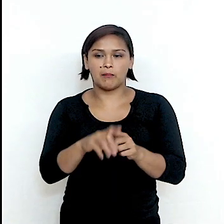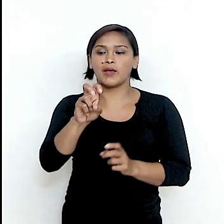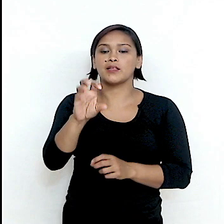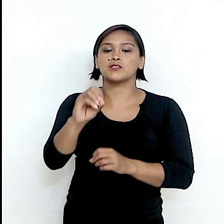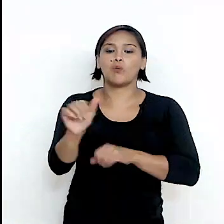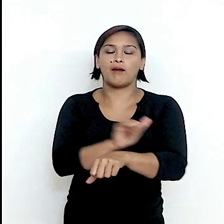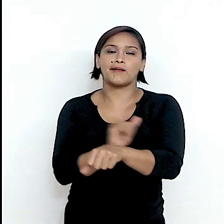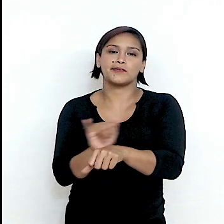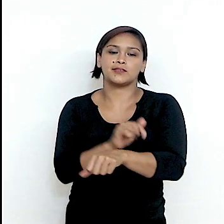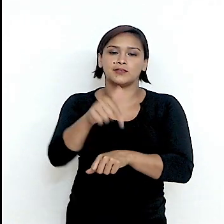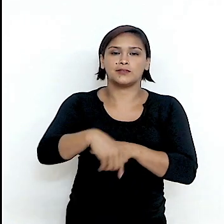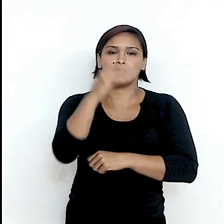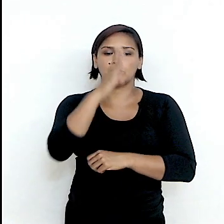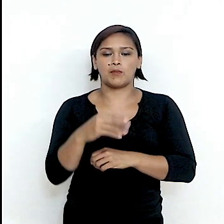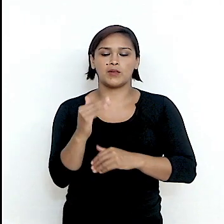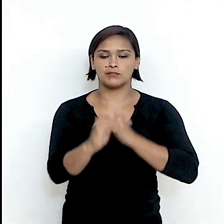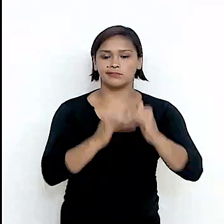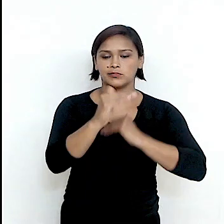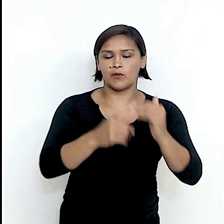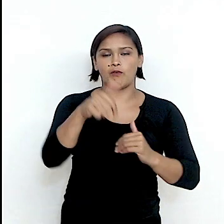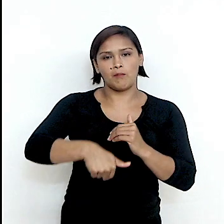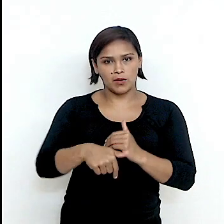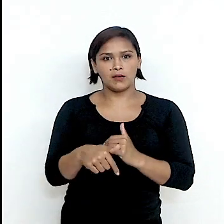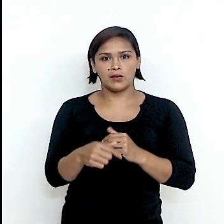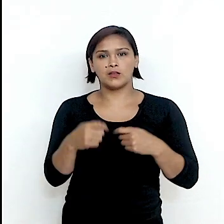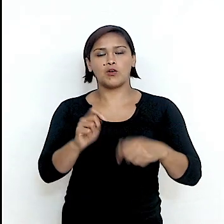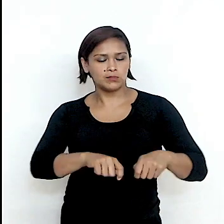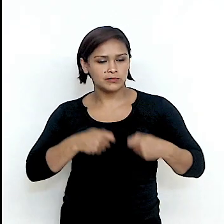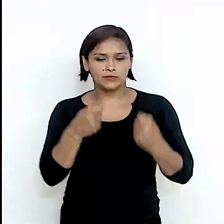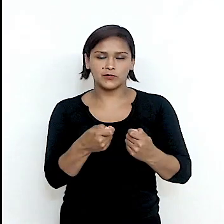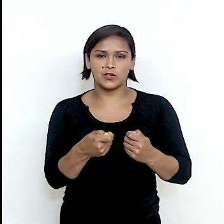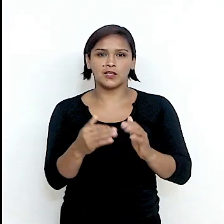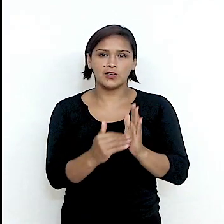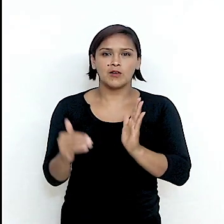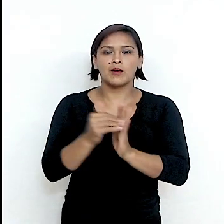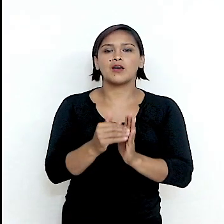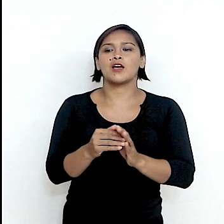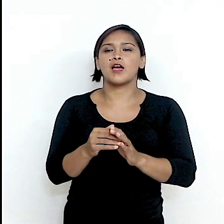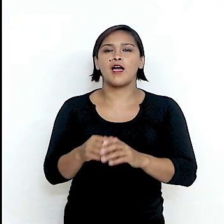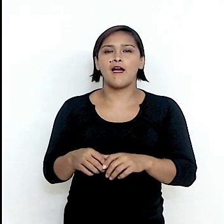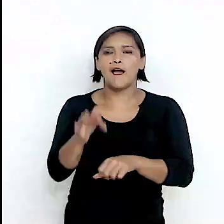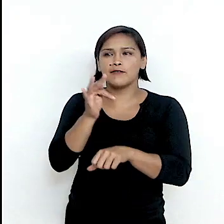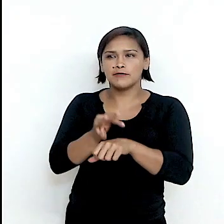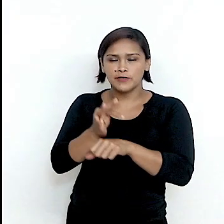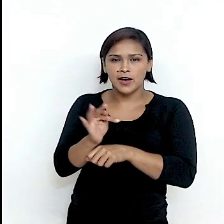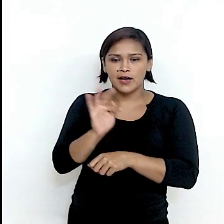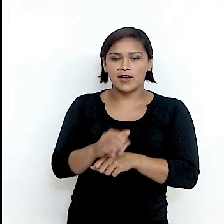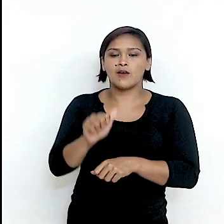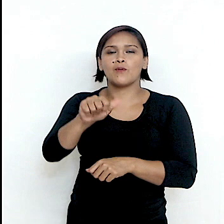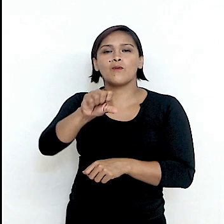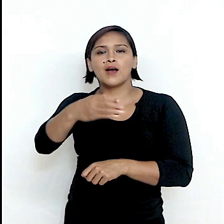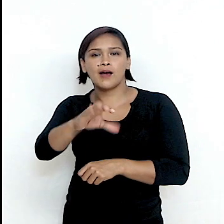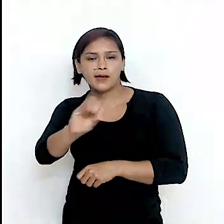do Japão e Grandes projetos de desenvolvimento no Brasil é como o complexo minerador de ferro é produção de